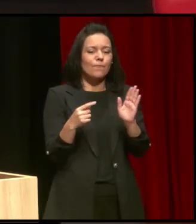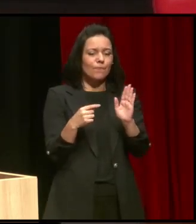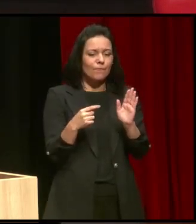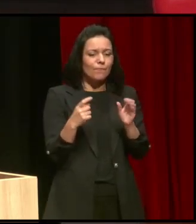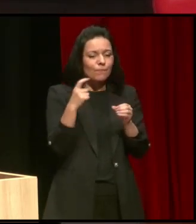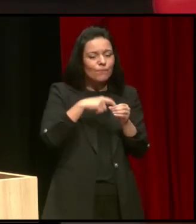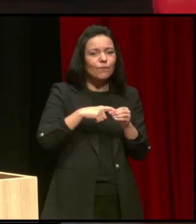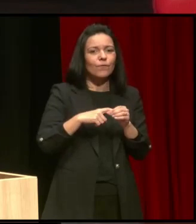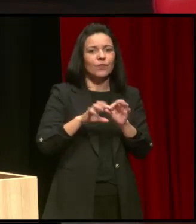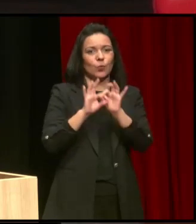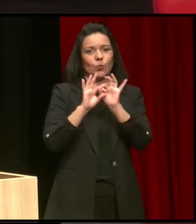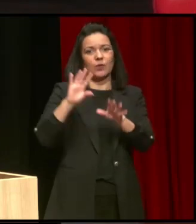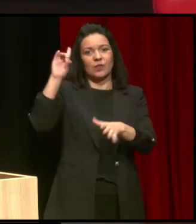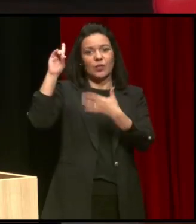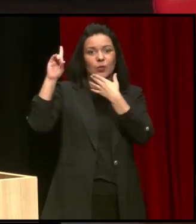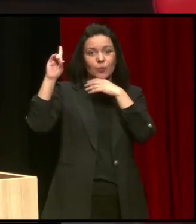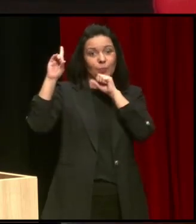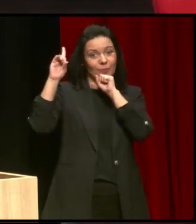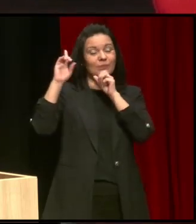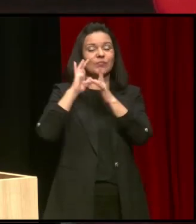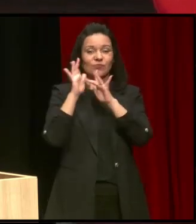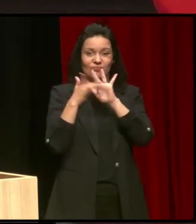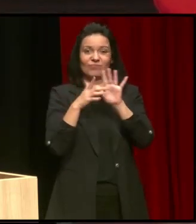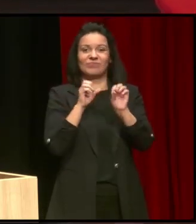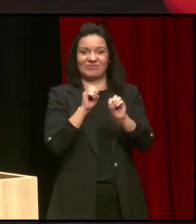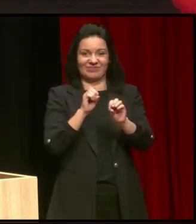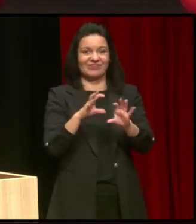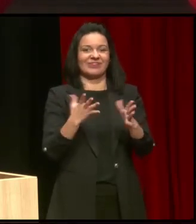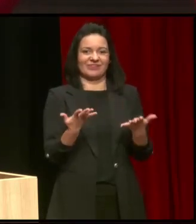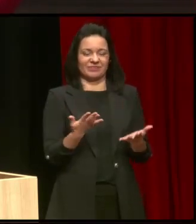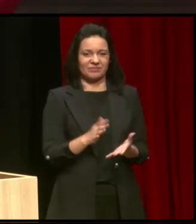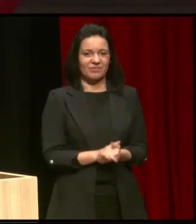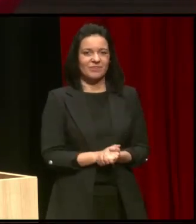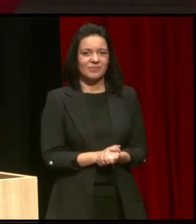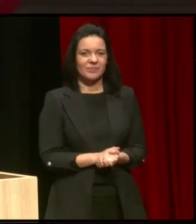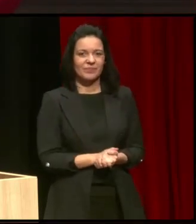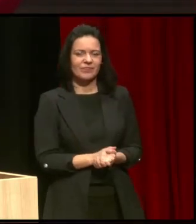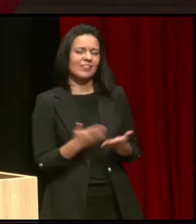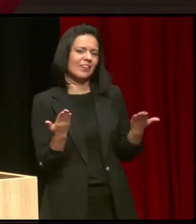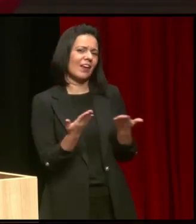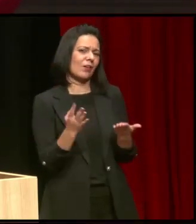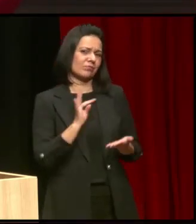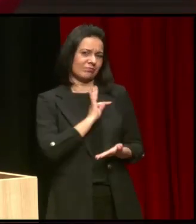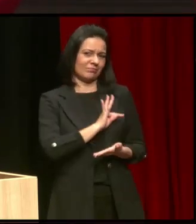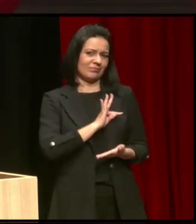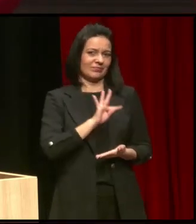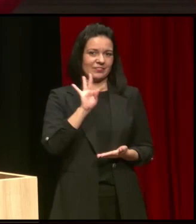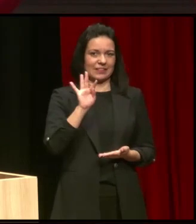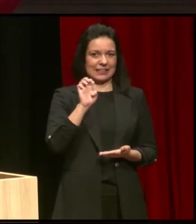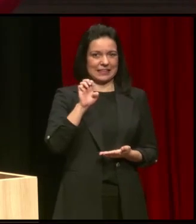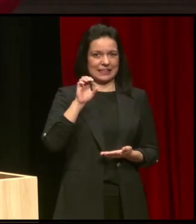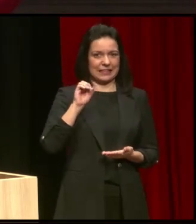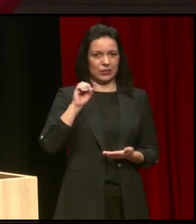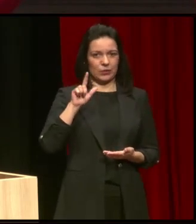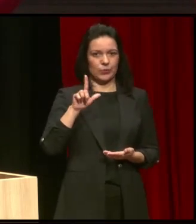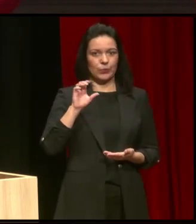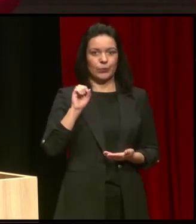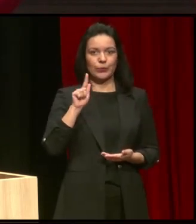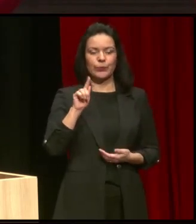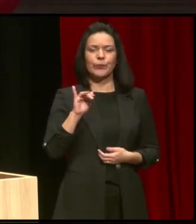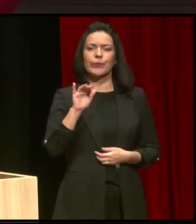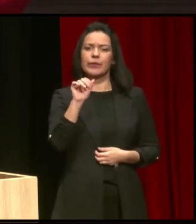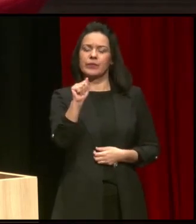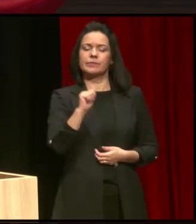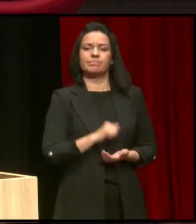vamos começar a falar um pouco de teologia, tá? Eu estou fazendo uma introdução, vamos começar. Já dei um pouquinho de coisa de teologia para você, mas agora vou começar a trazer um pouquinho mais, ó. O que